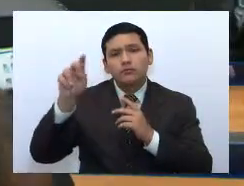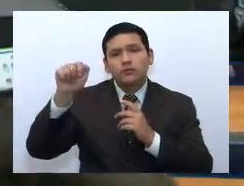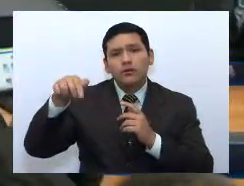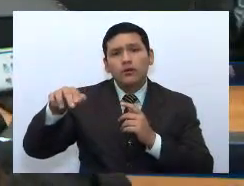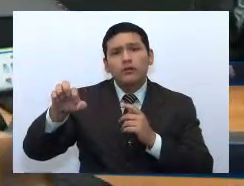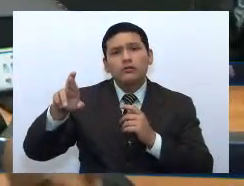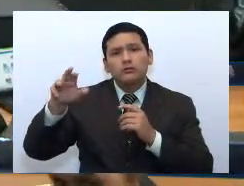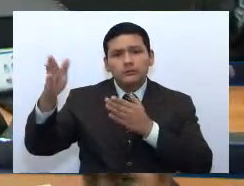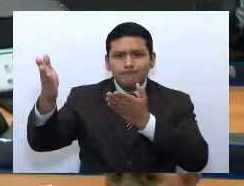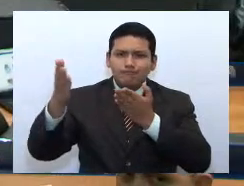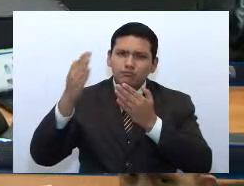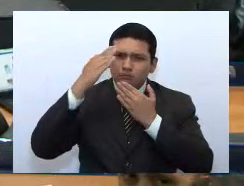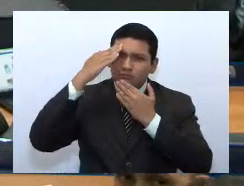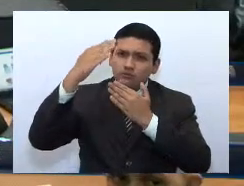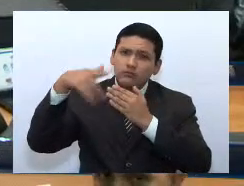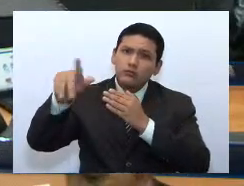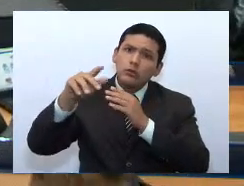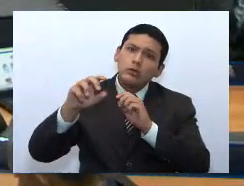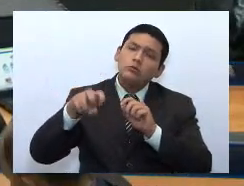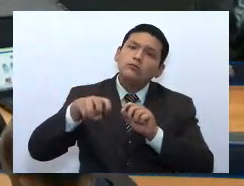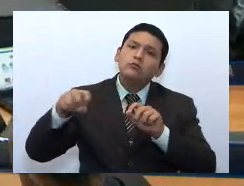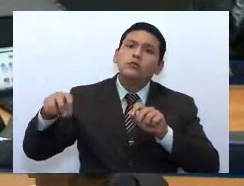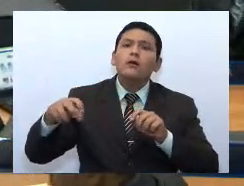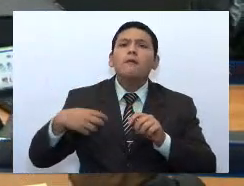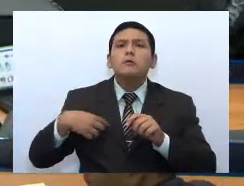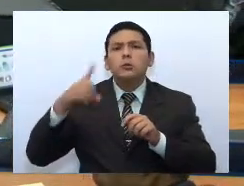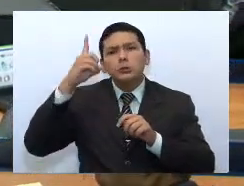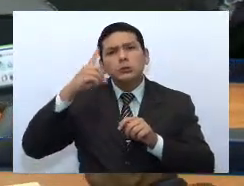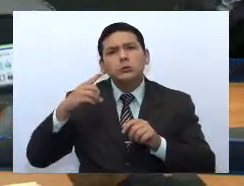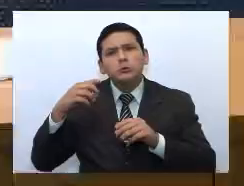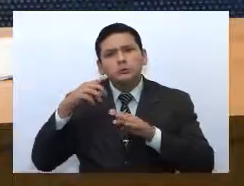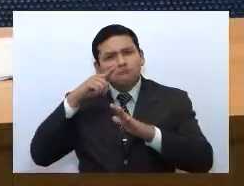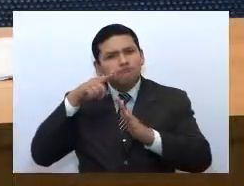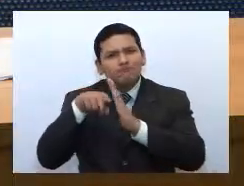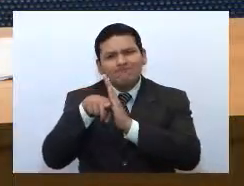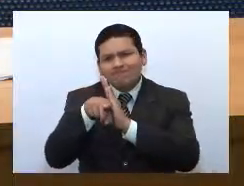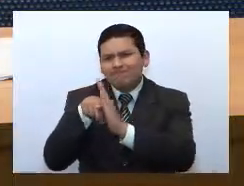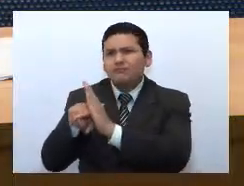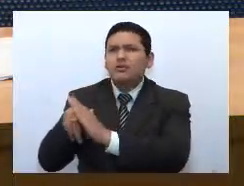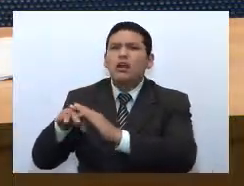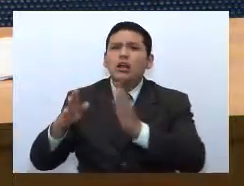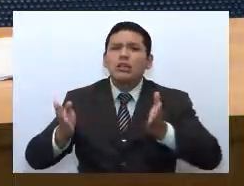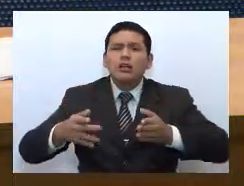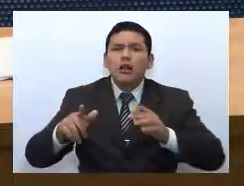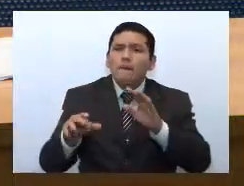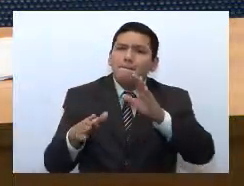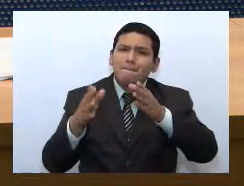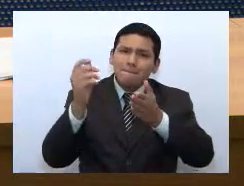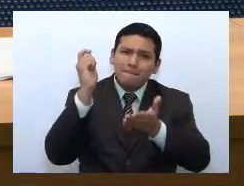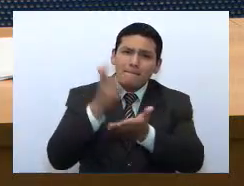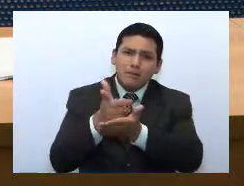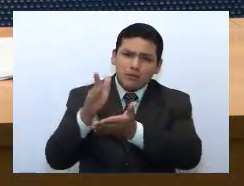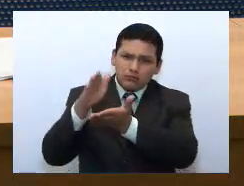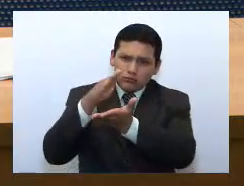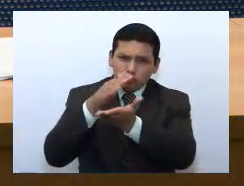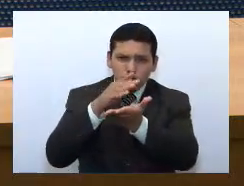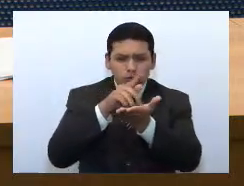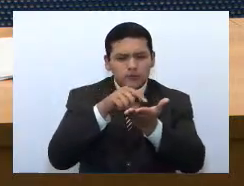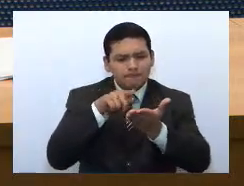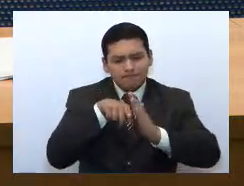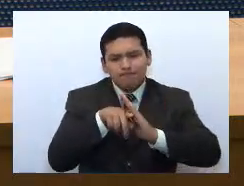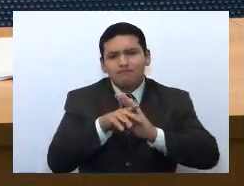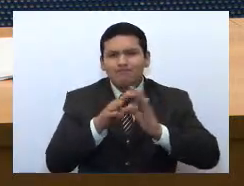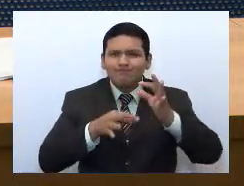Camargo de Oliveira, nosso nobre diretor de Planejamento e Controle de Despesas, ao senhor